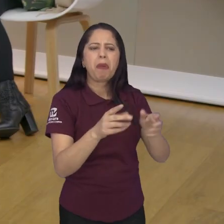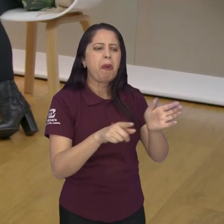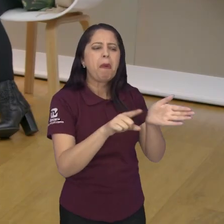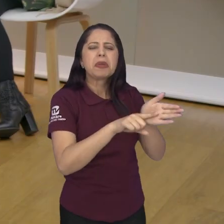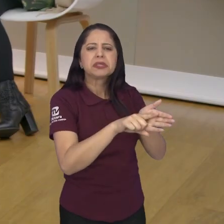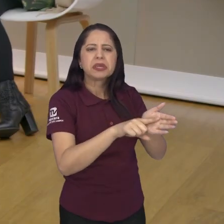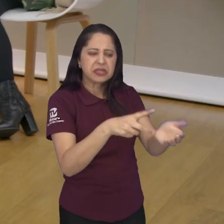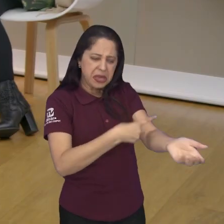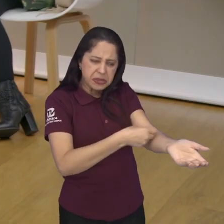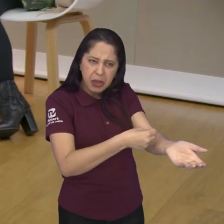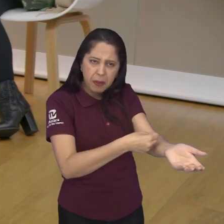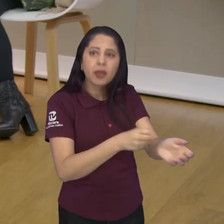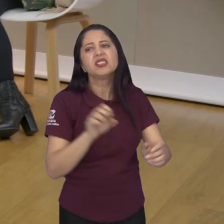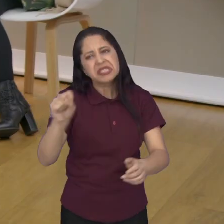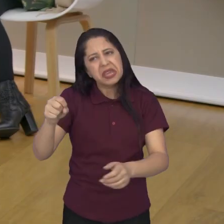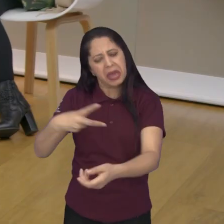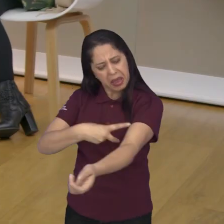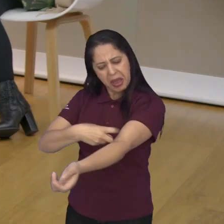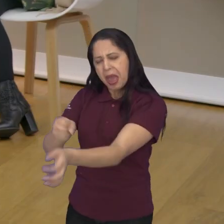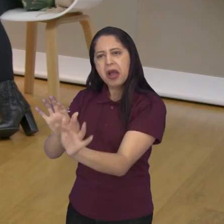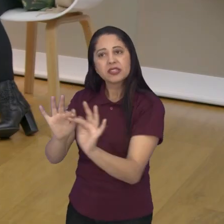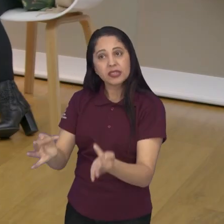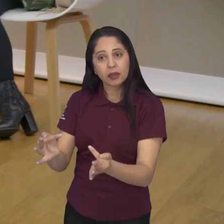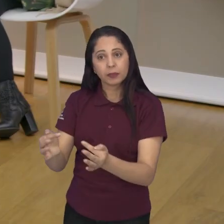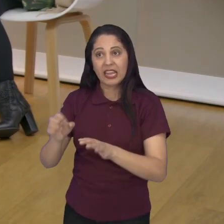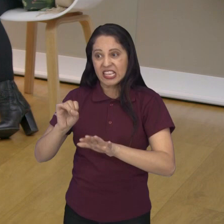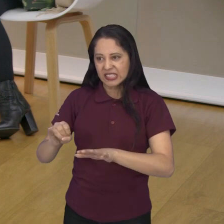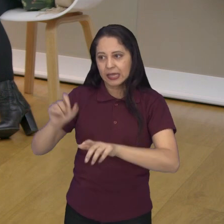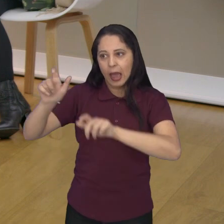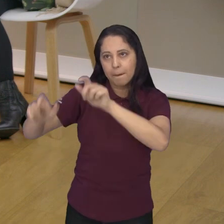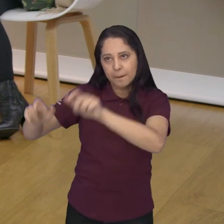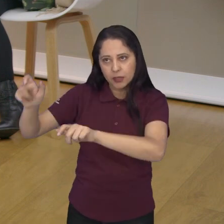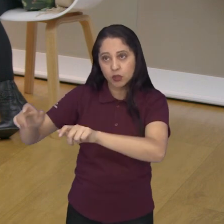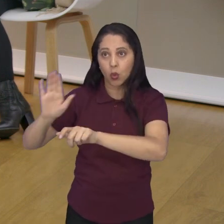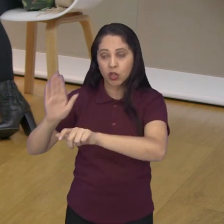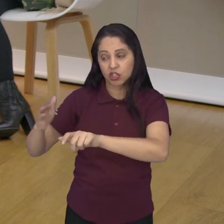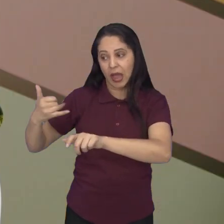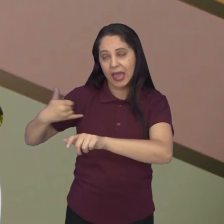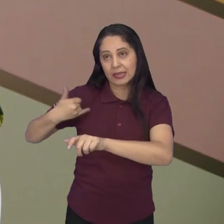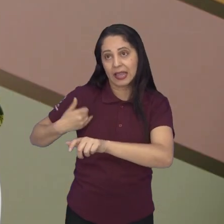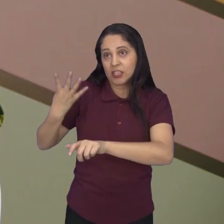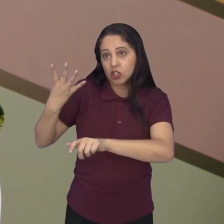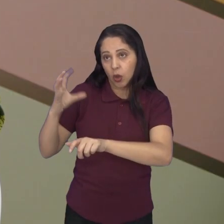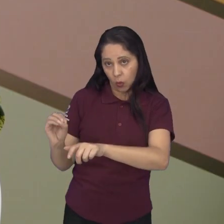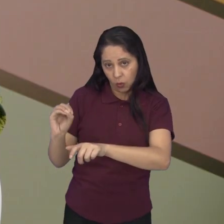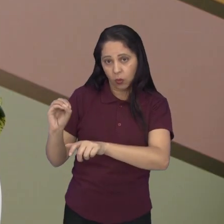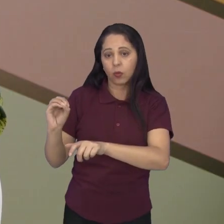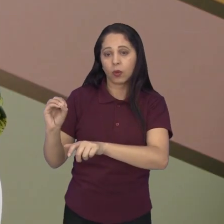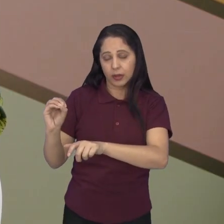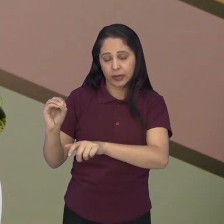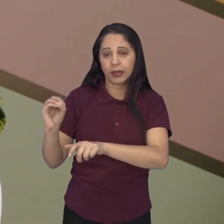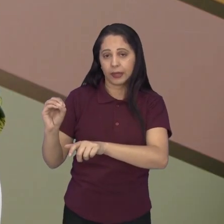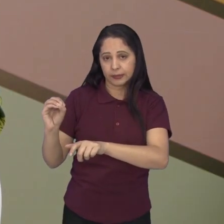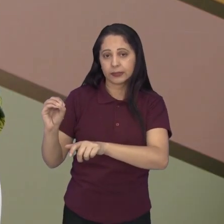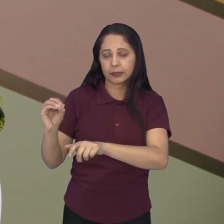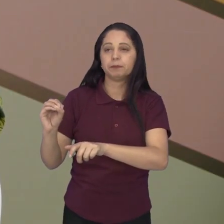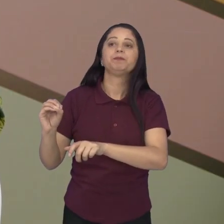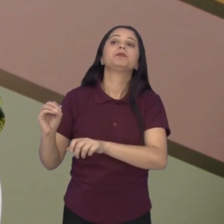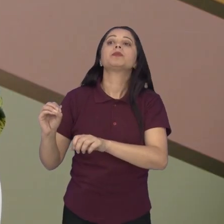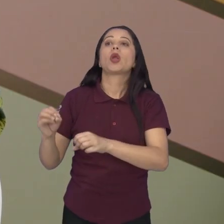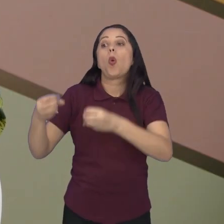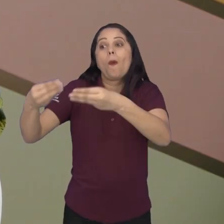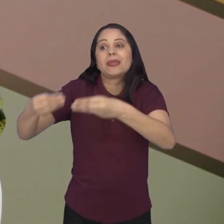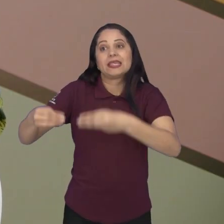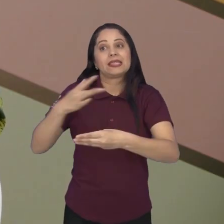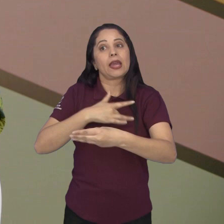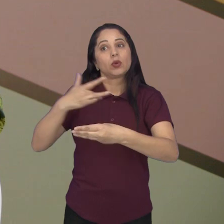Super simples, exame de rotina a gente consegue. E a partir dos 40 anos, não. Aí a gente tem a obrigação. É uma recomendação do Ministério da Saúde